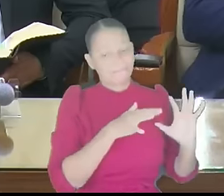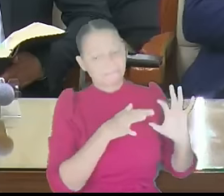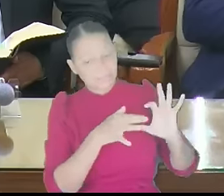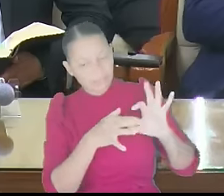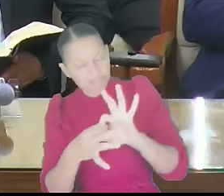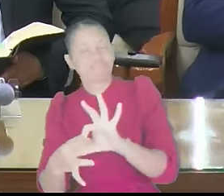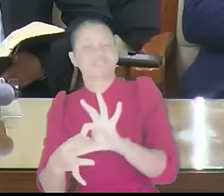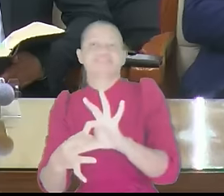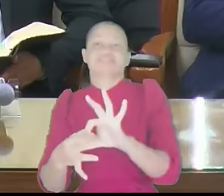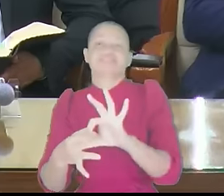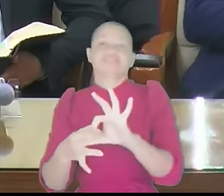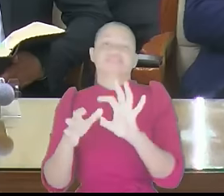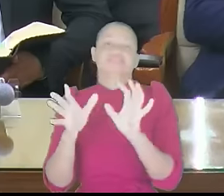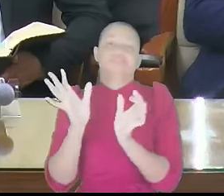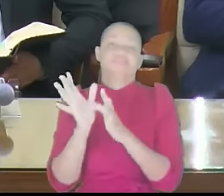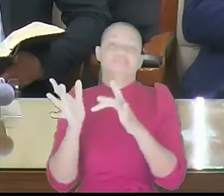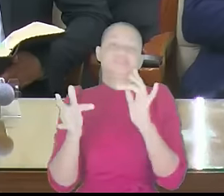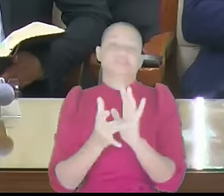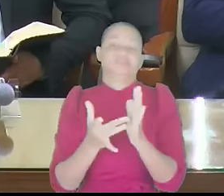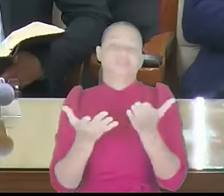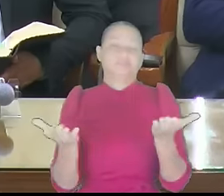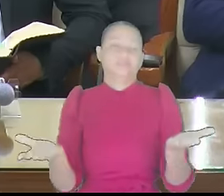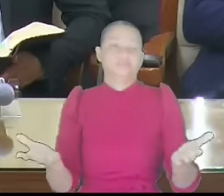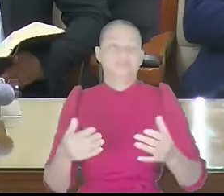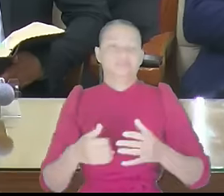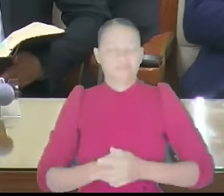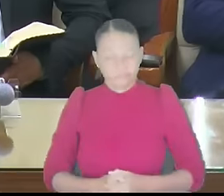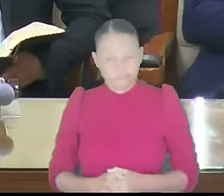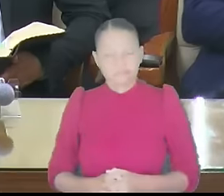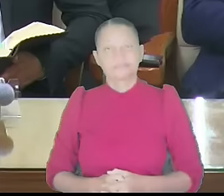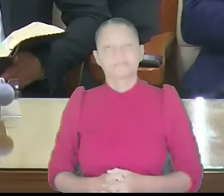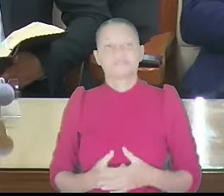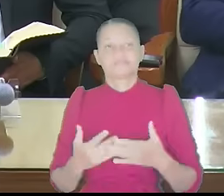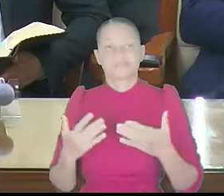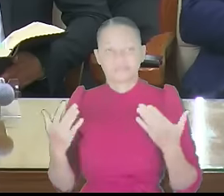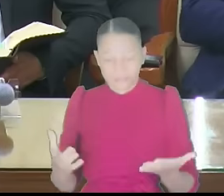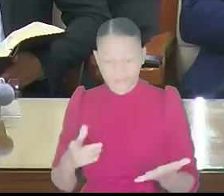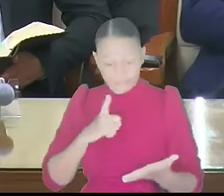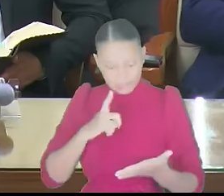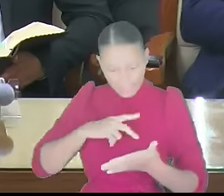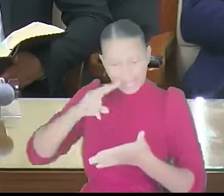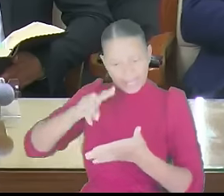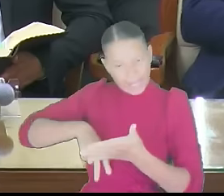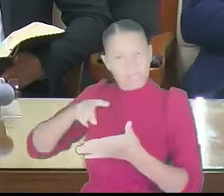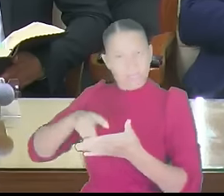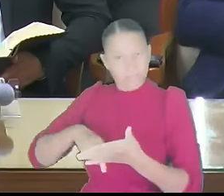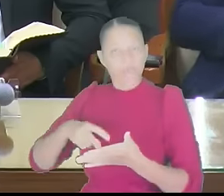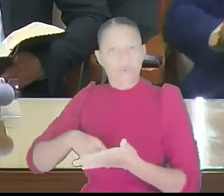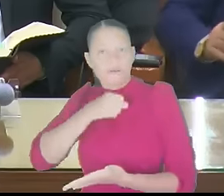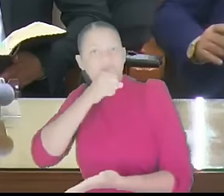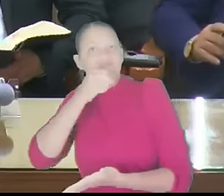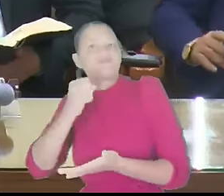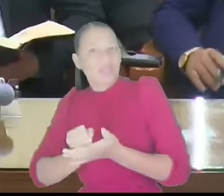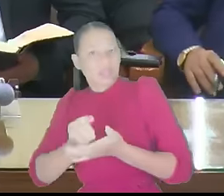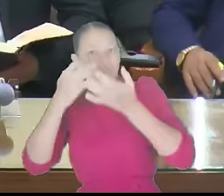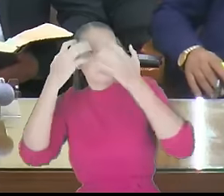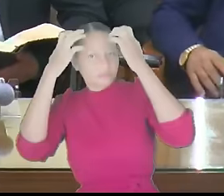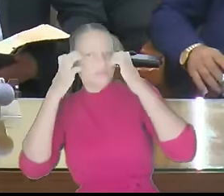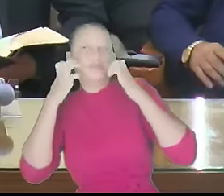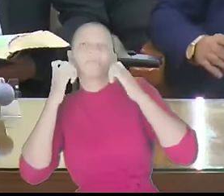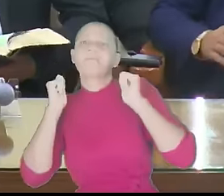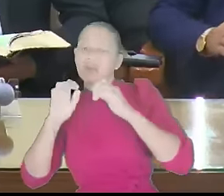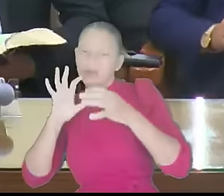a quem? A Jesus. Podia ler no Velho Testamento. Tem leitura do Velho Testamento que dá para pregar o Evangelho? Tem